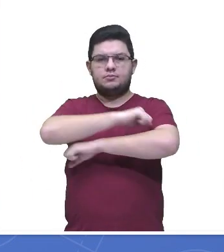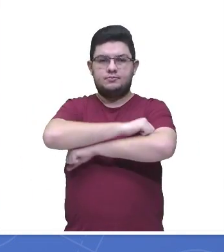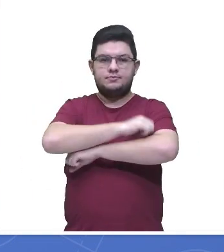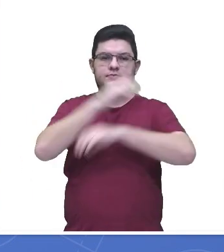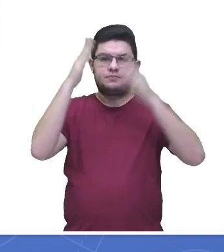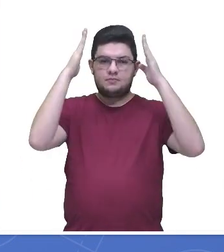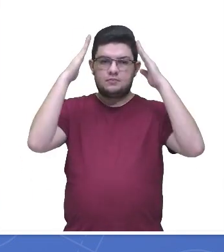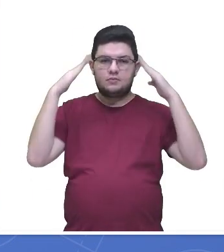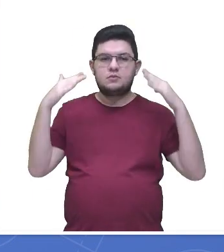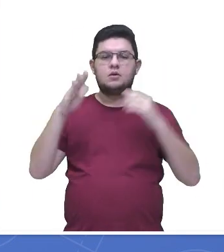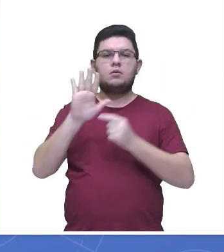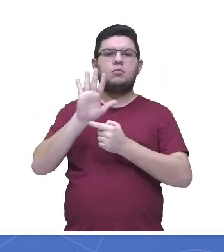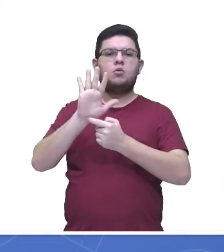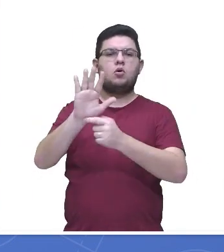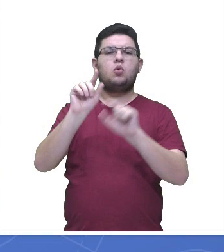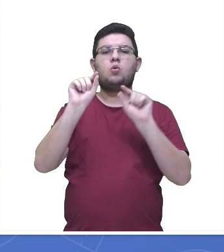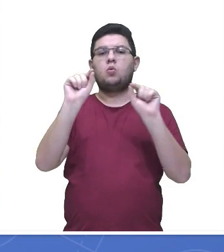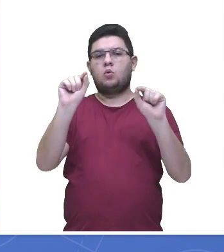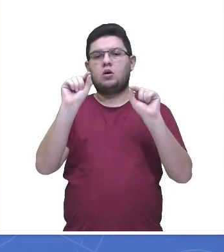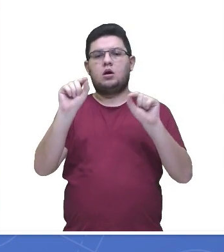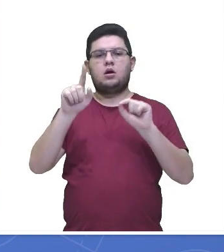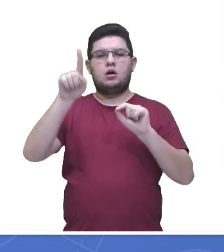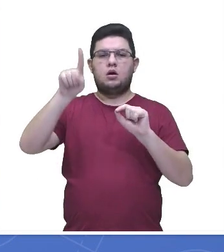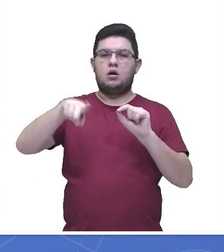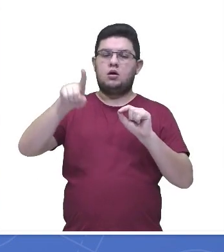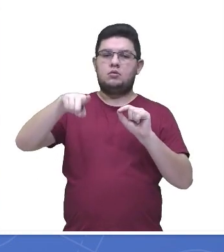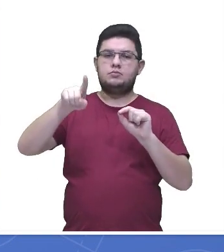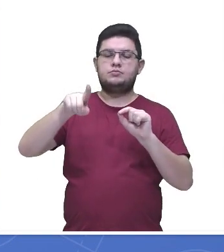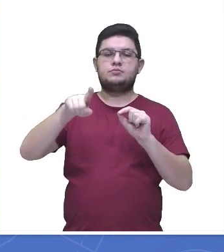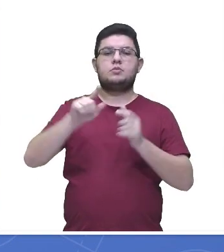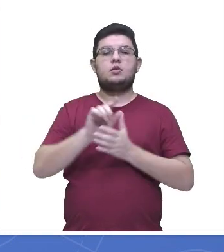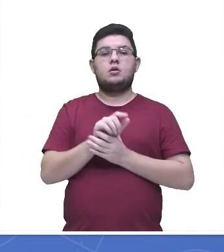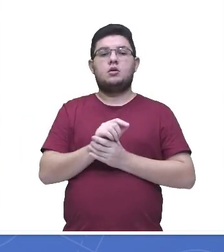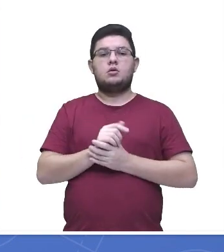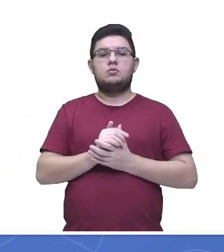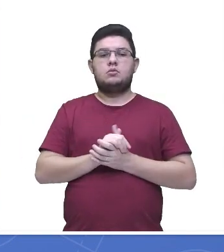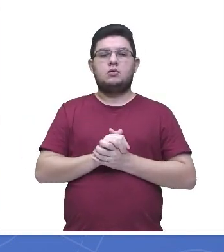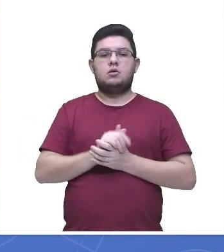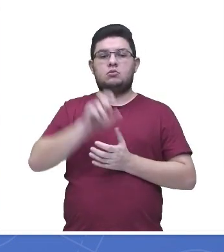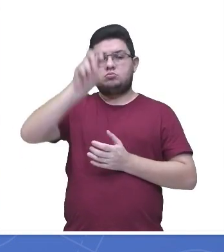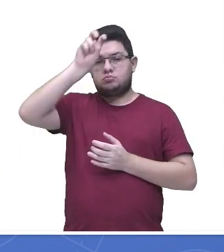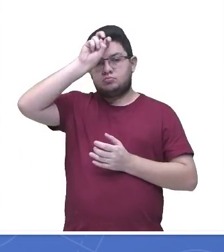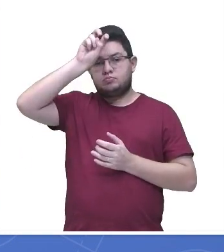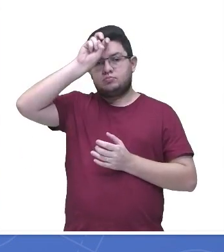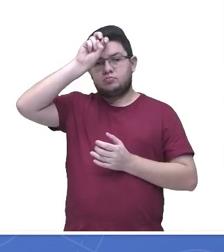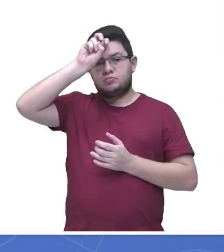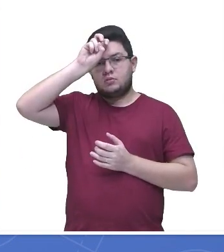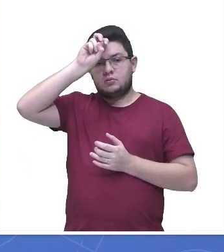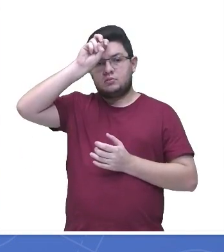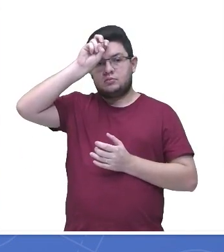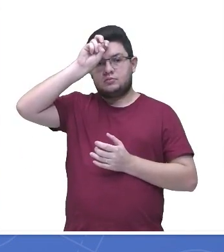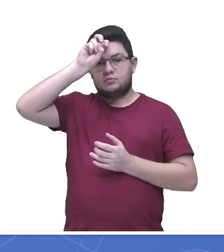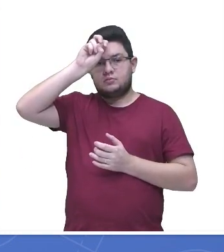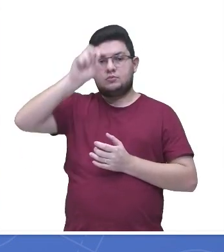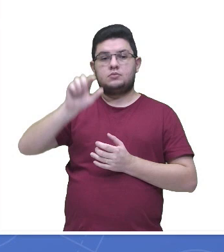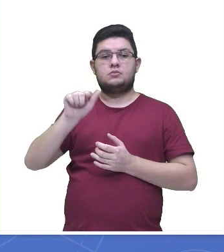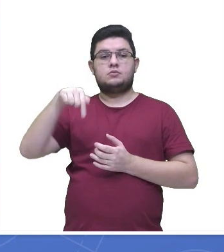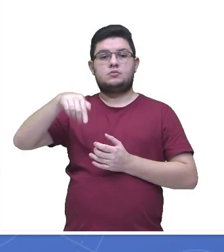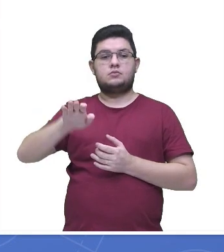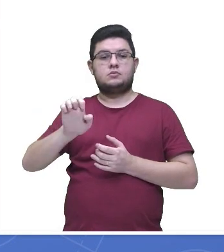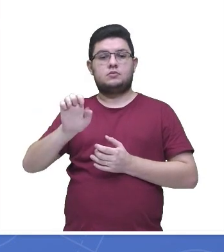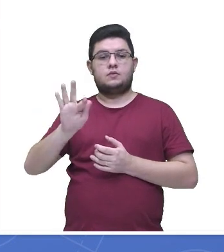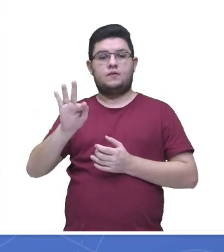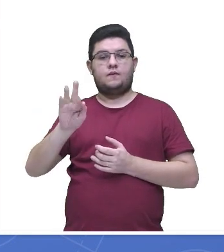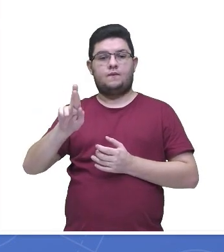faraó. Essa esfinge é de Quefren, um faraó muito conhecido, tá bom? Então, ela é o quê? Ela tem o rosto do